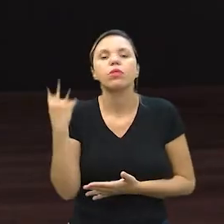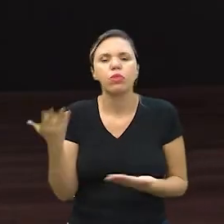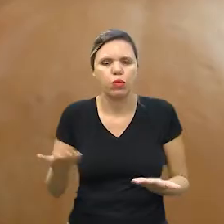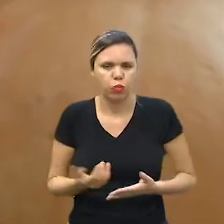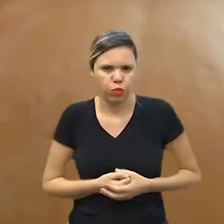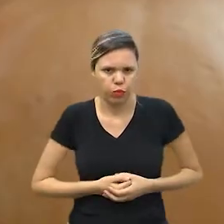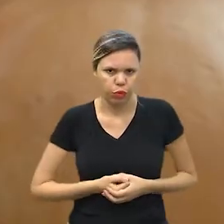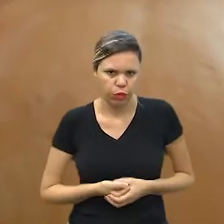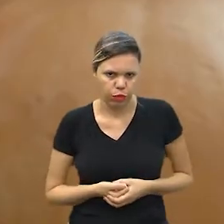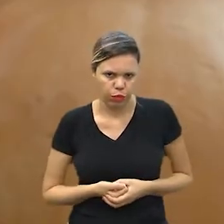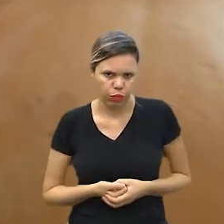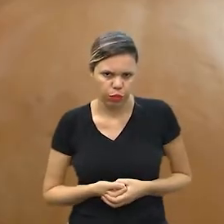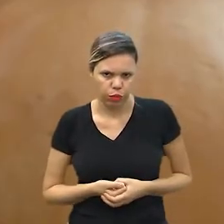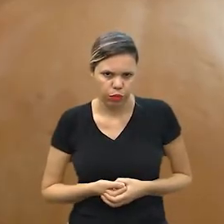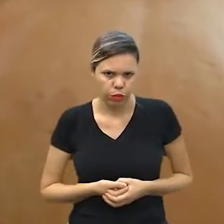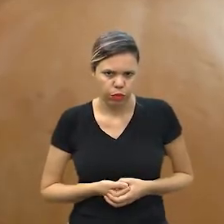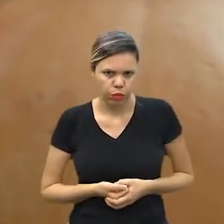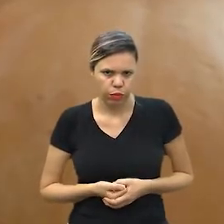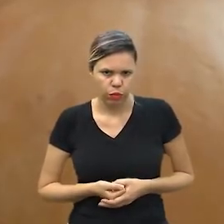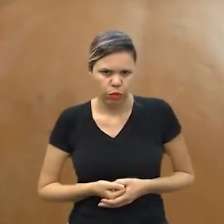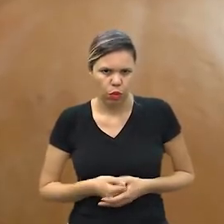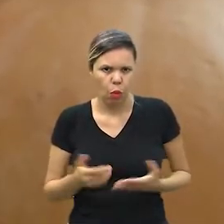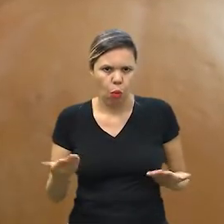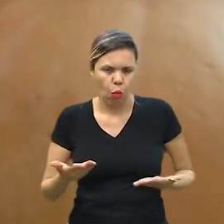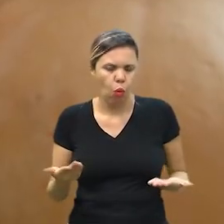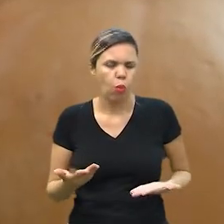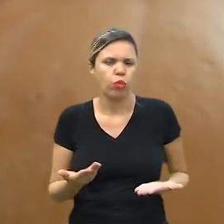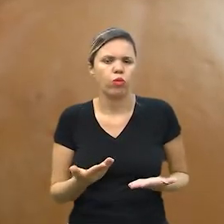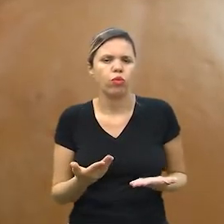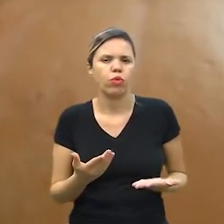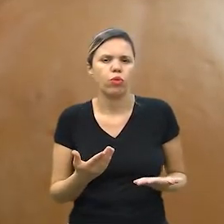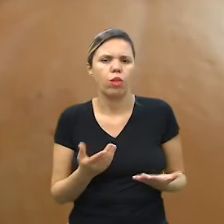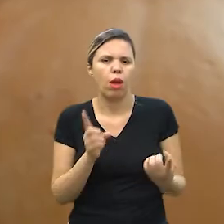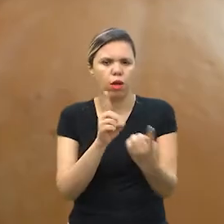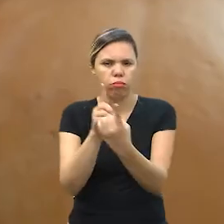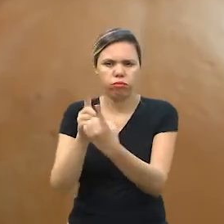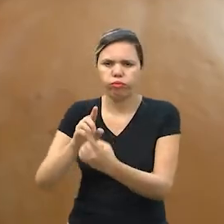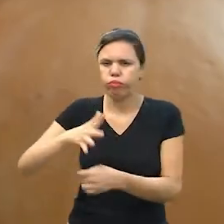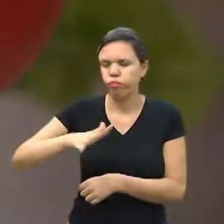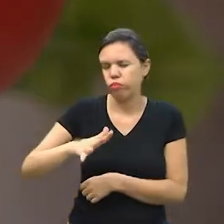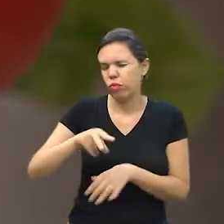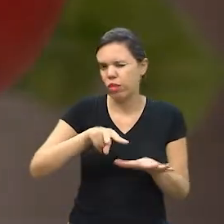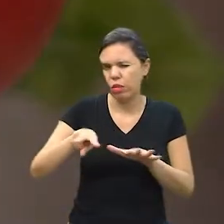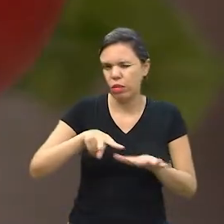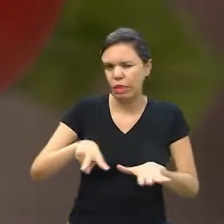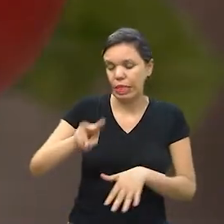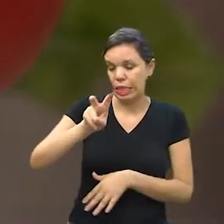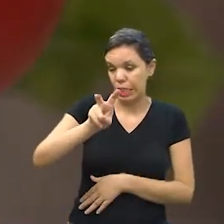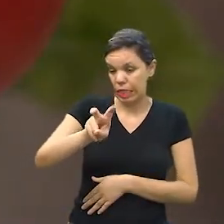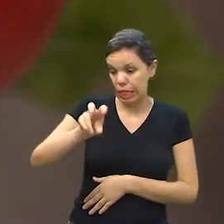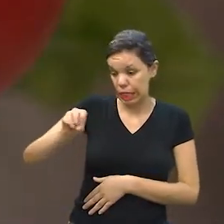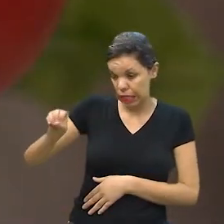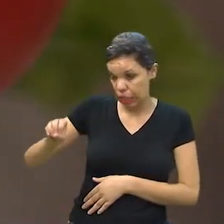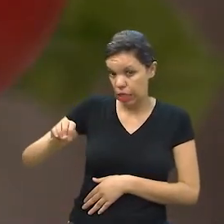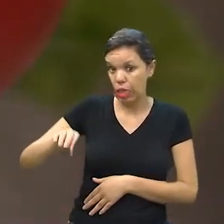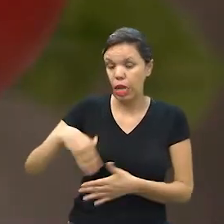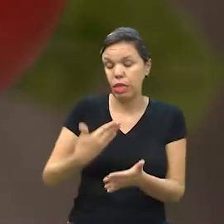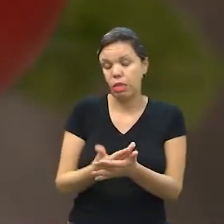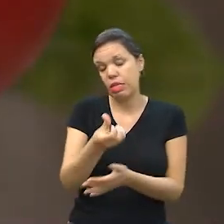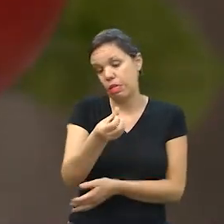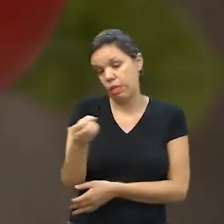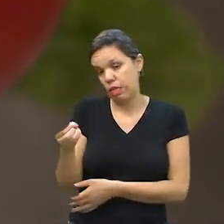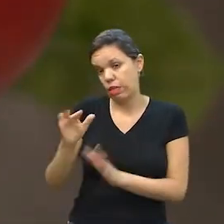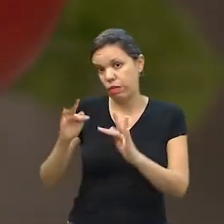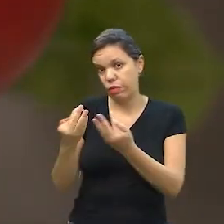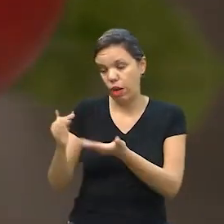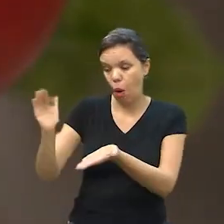vocês? A nossa demanda hoje, nós atendemos, em média, semanalmente, de 500 a 600 famílias. Nós